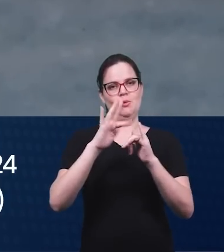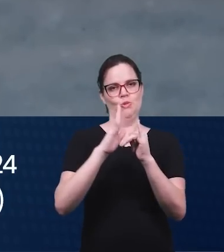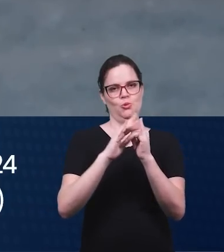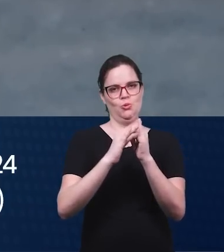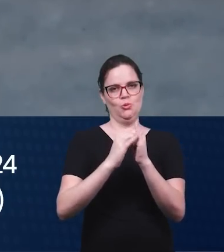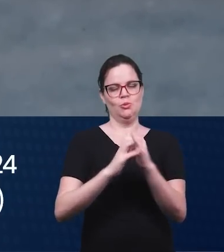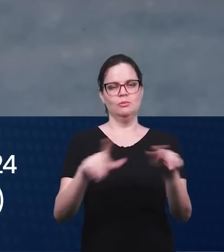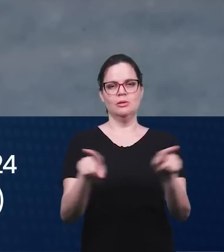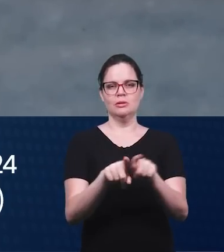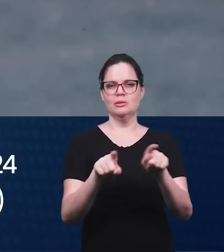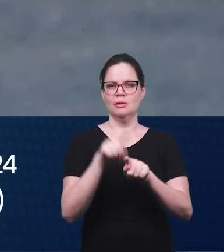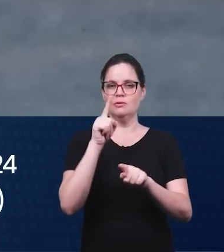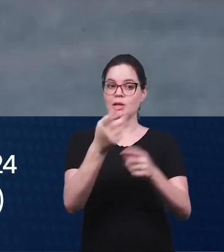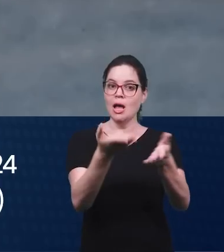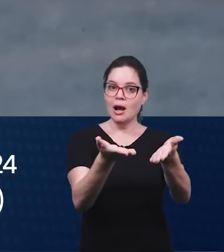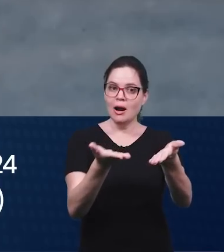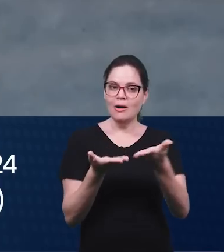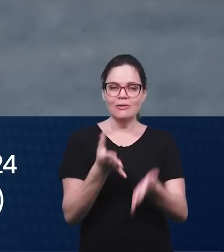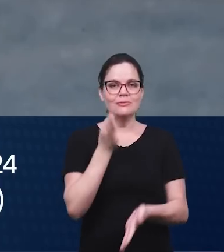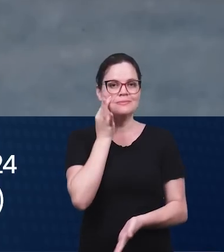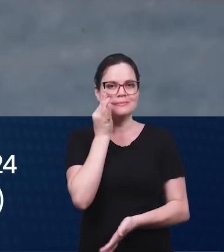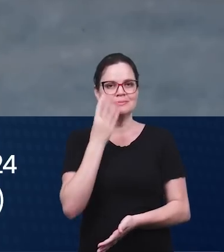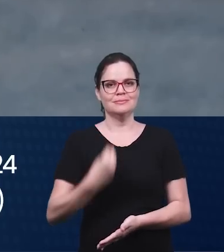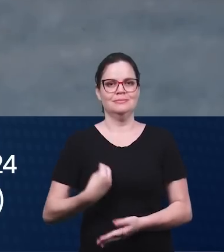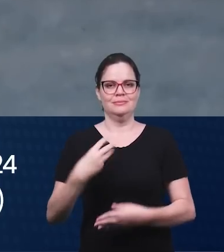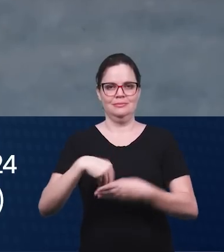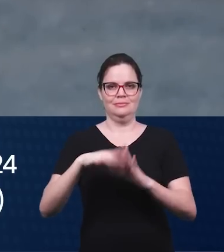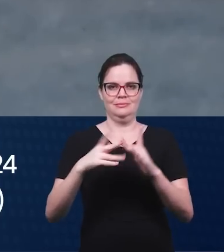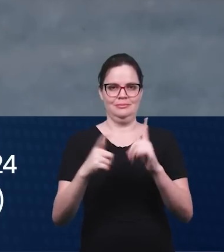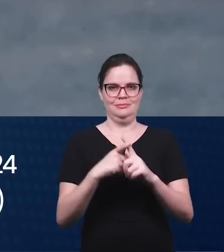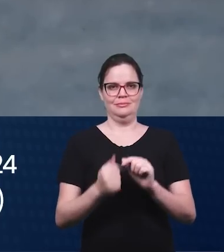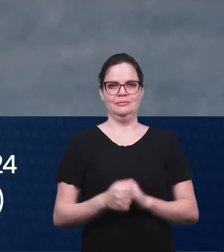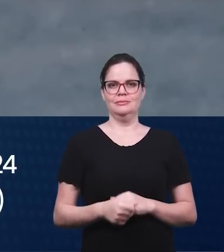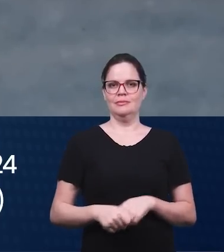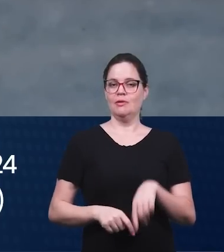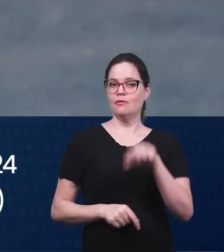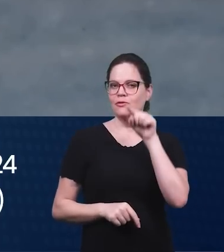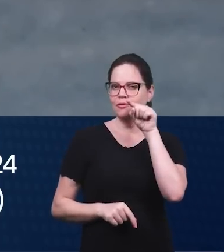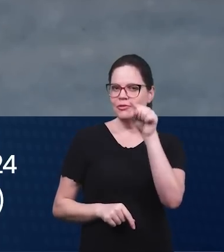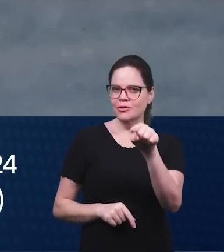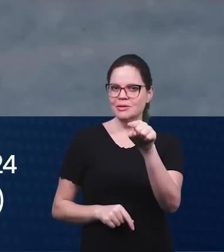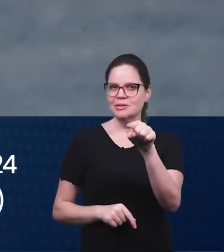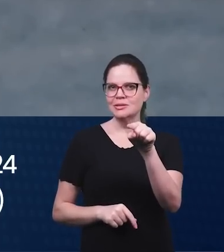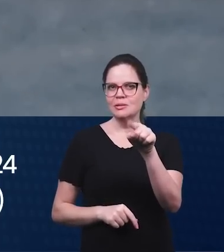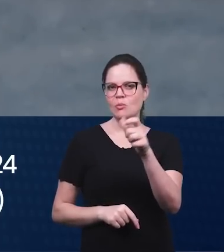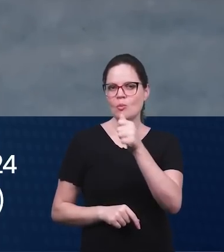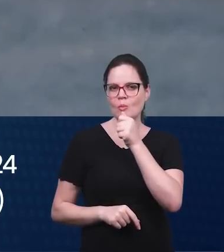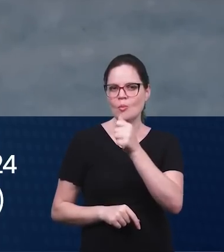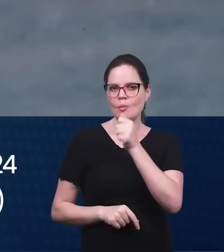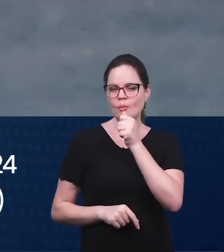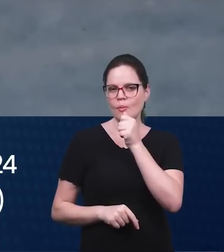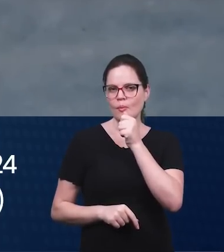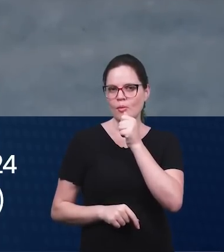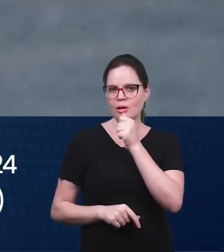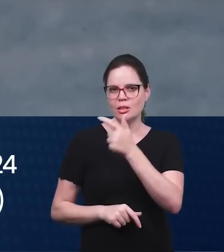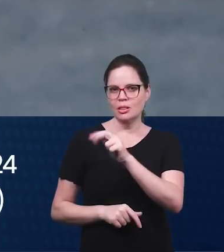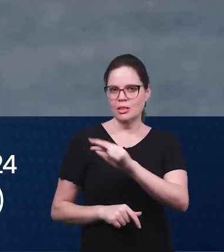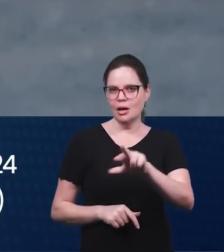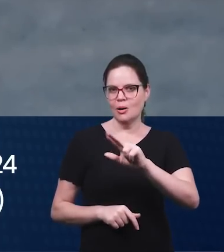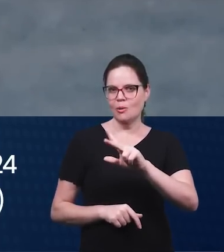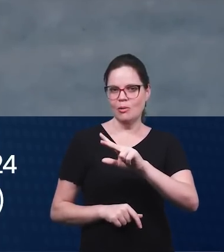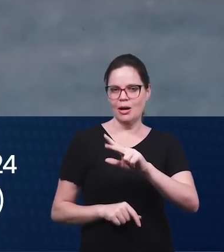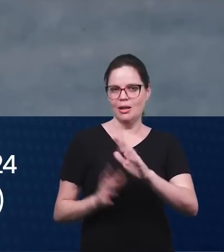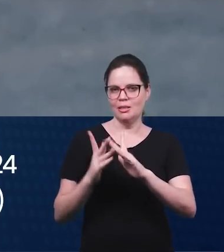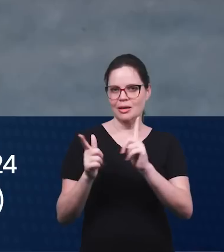pelo YouTube, mas também você deve convidar para estarem na igreja. E você, que por algum motivo ainda não